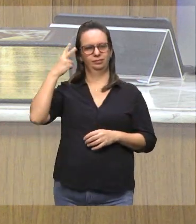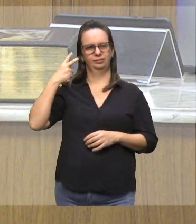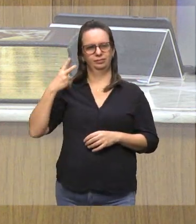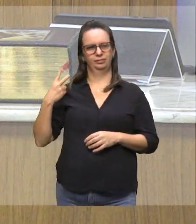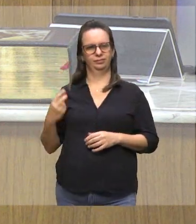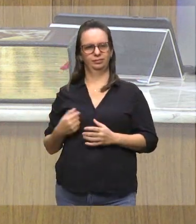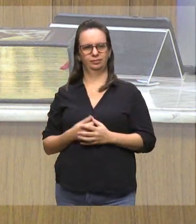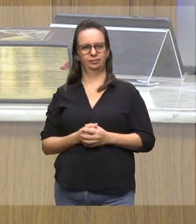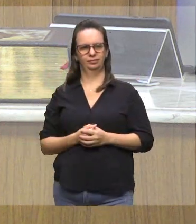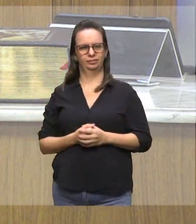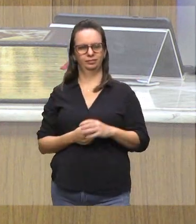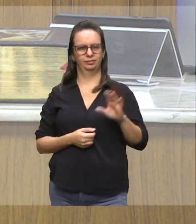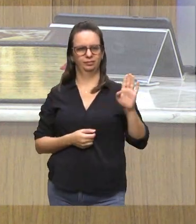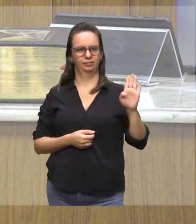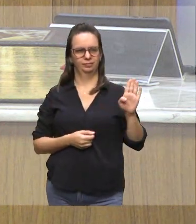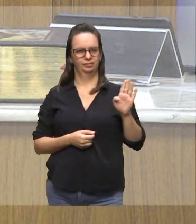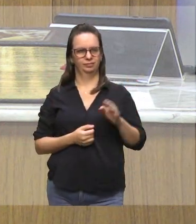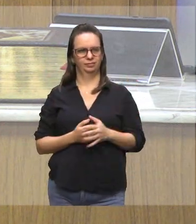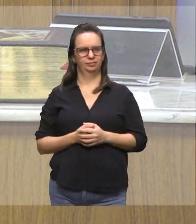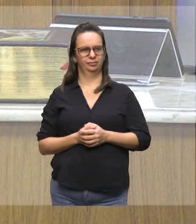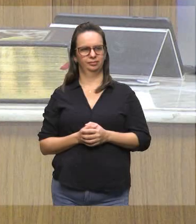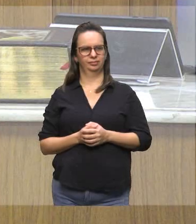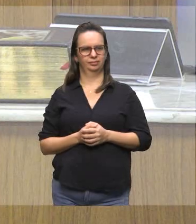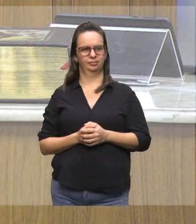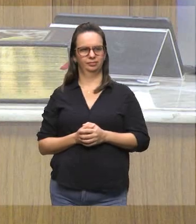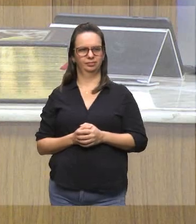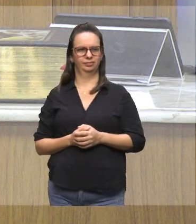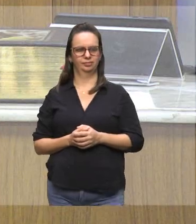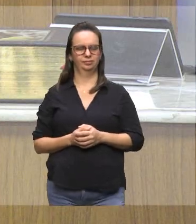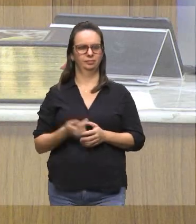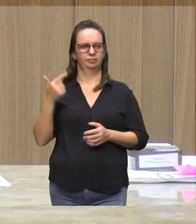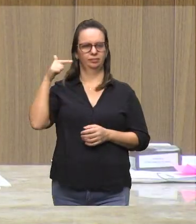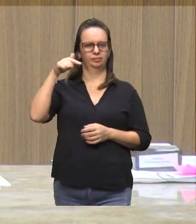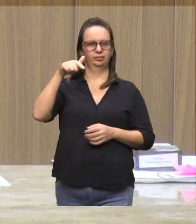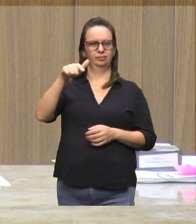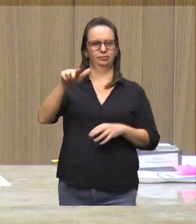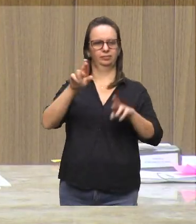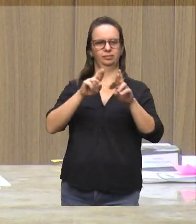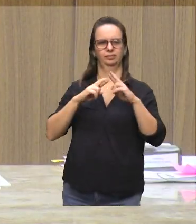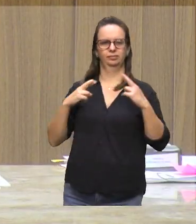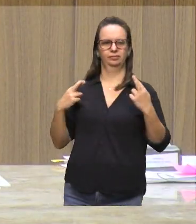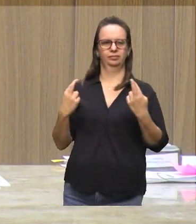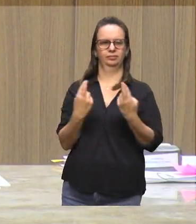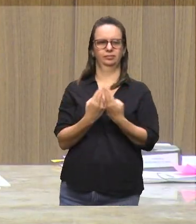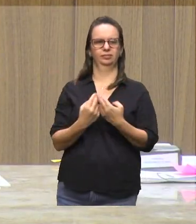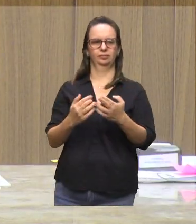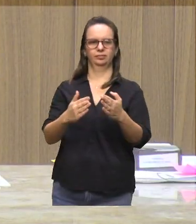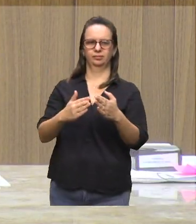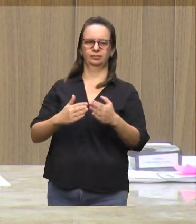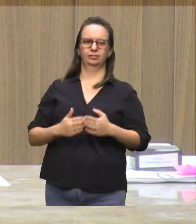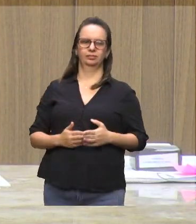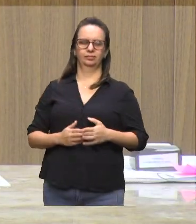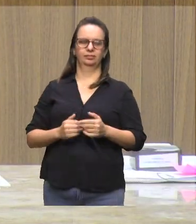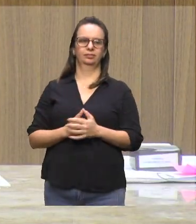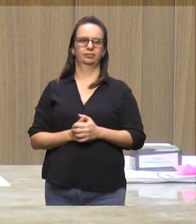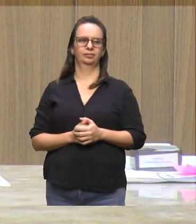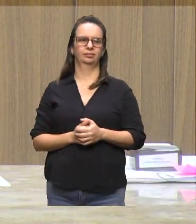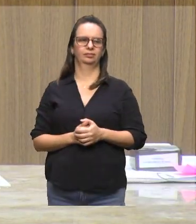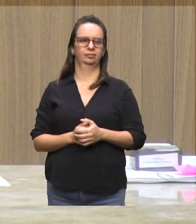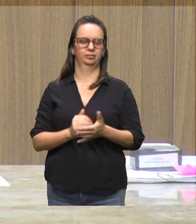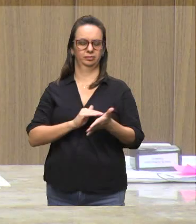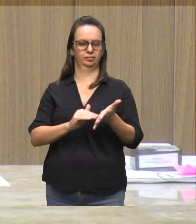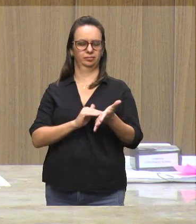Delmassa Martins. Presente. Dando prosseguimento à sessão, determino ao primeiro secretário